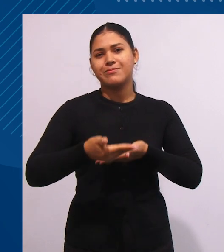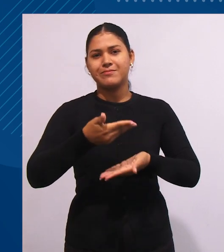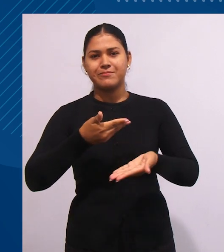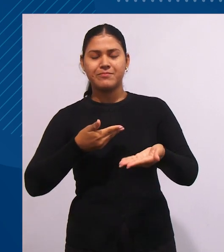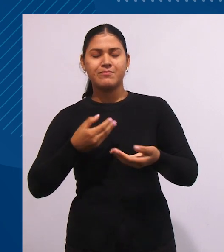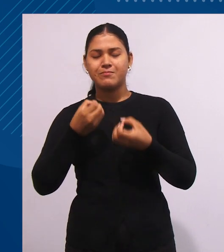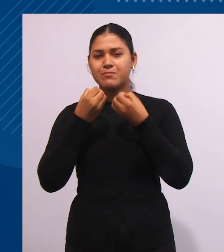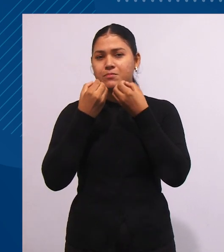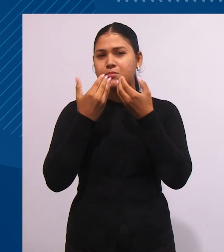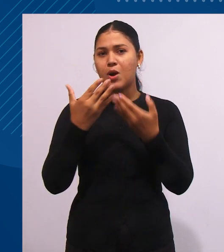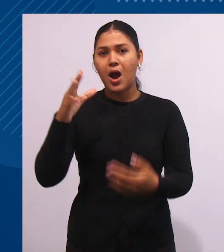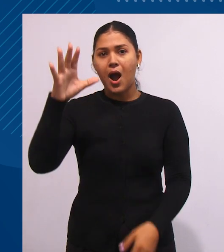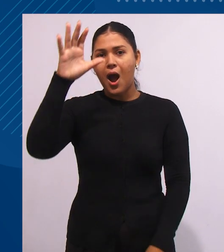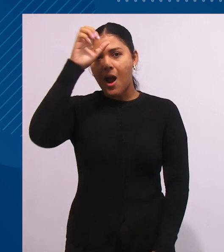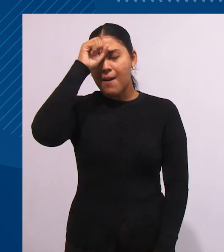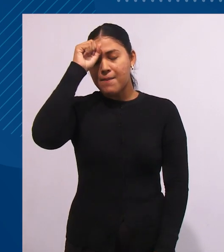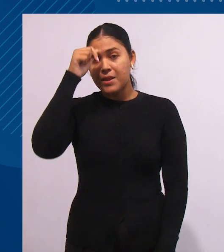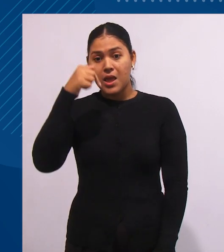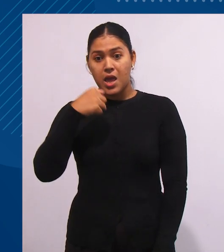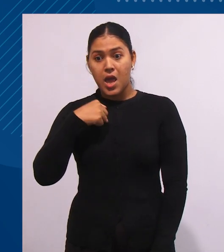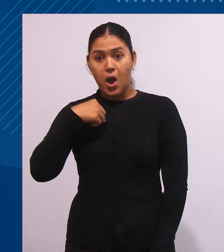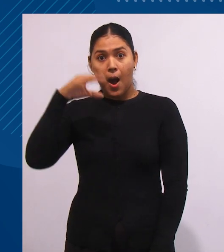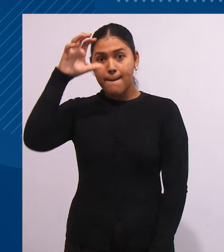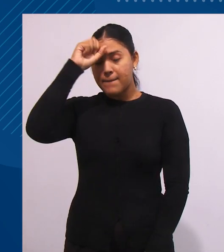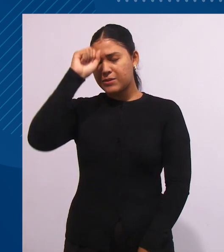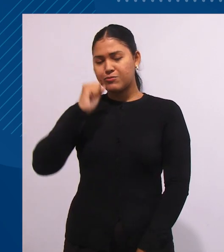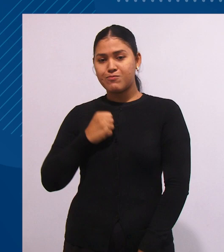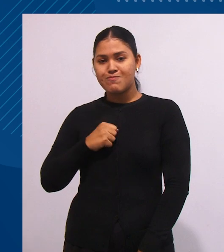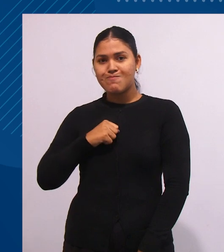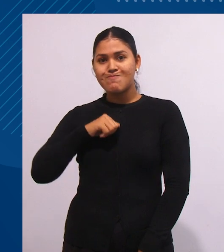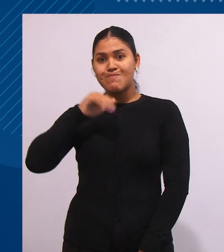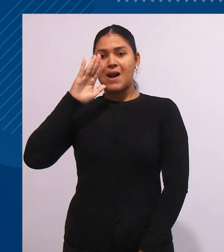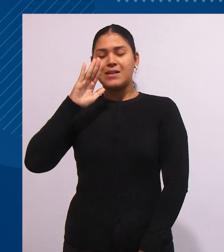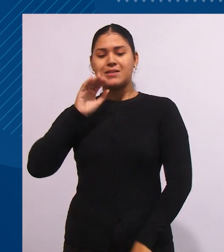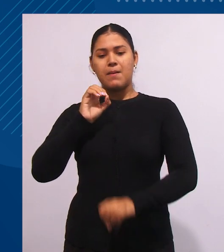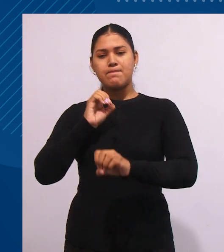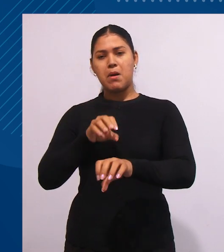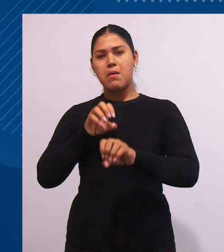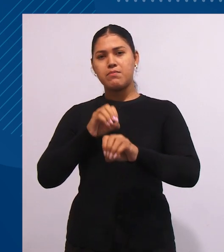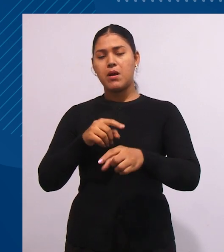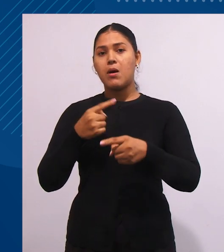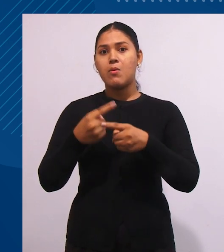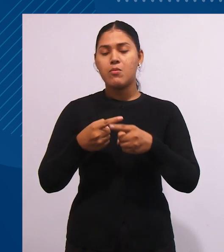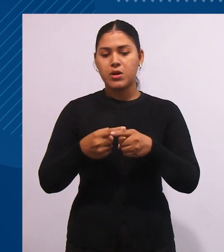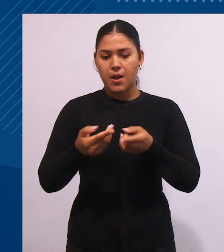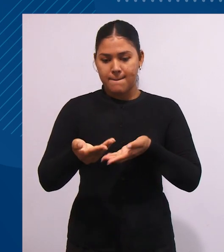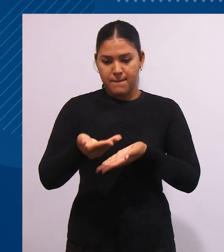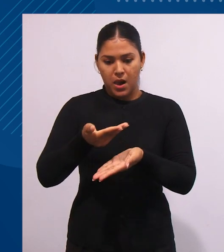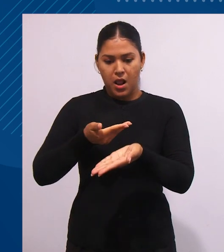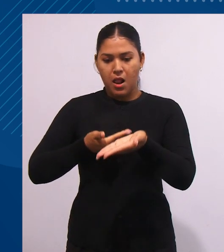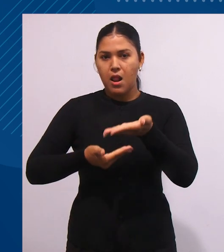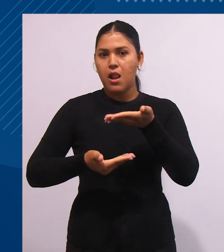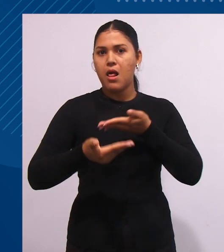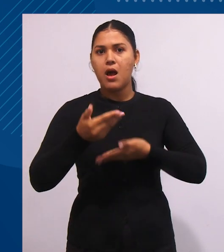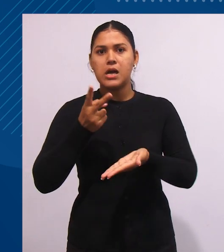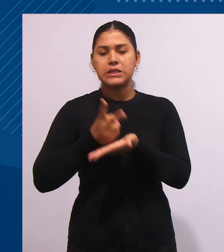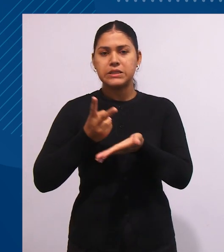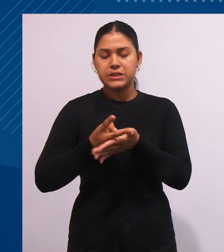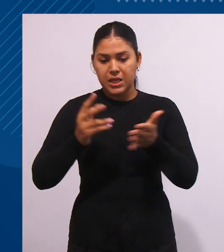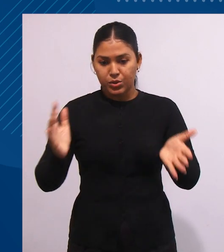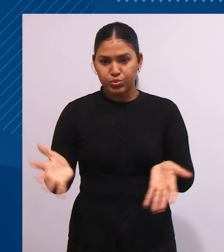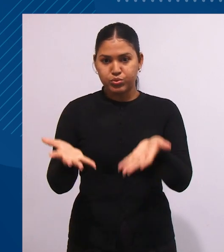acaba aprendendo muito. Eu até falo com eles, eu aprendo mais do que eu ensino, né? Porque você acaba promovendo